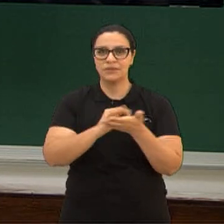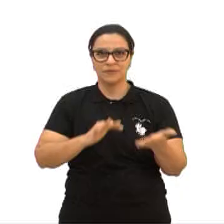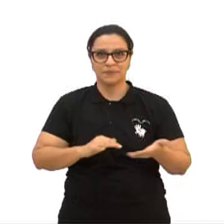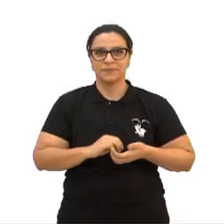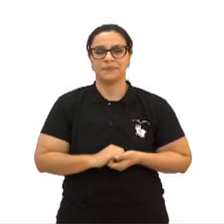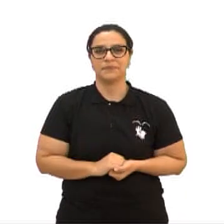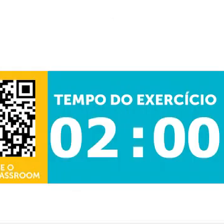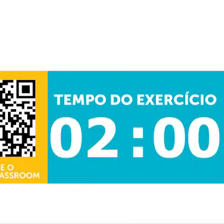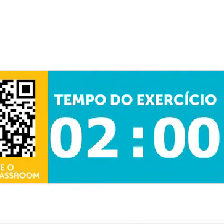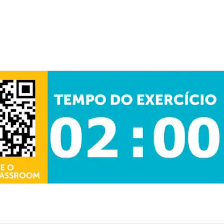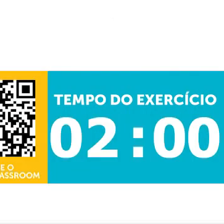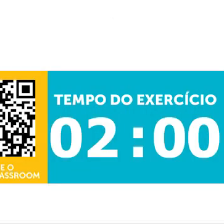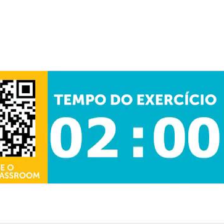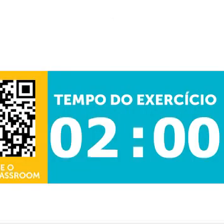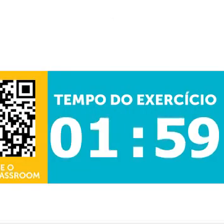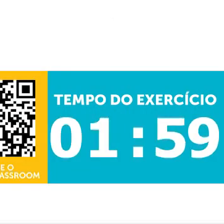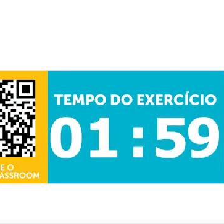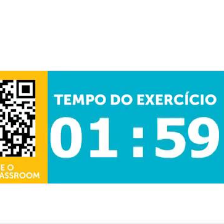exercício.